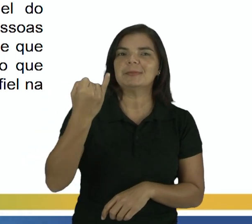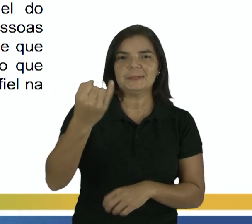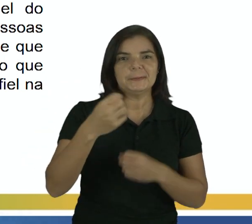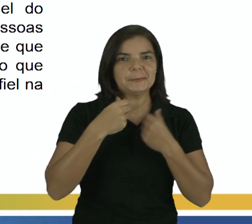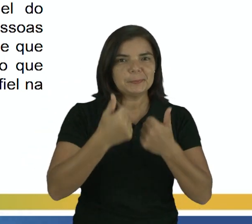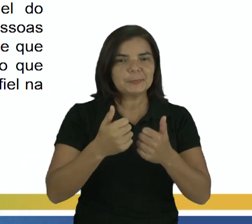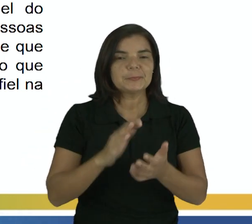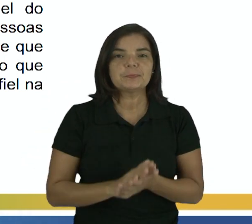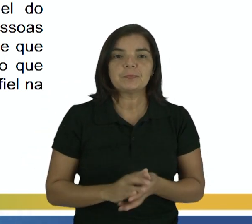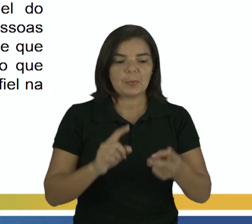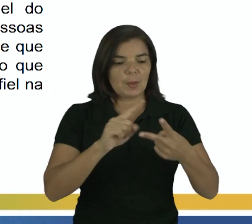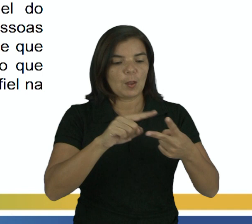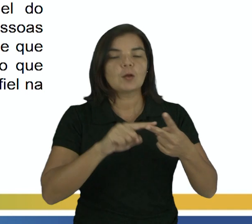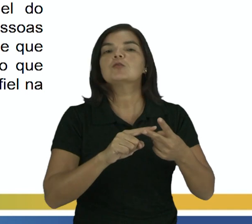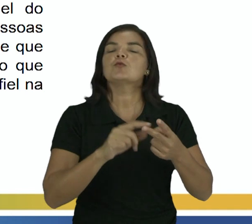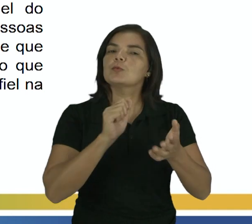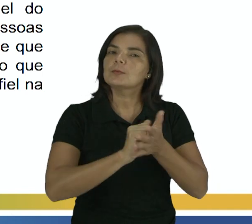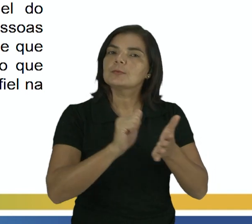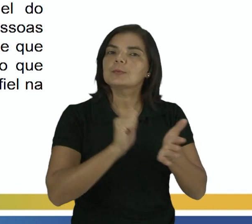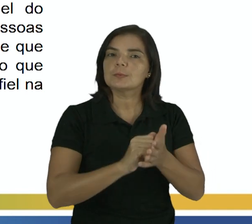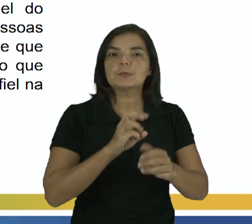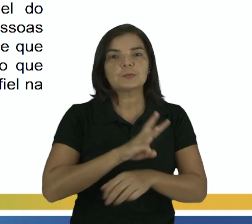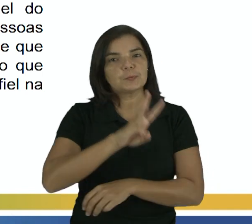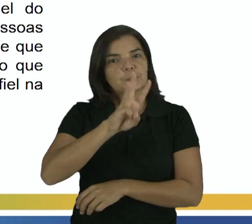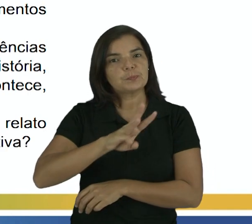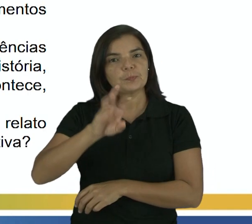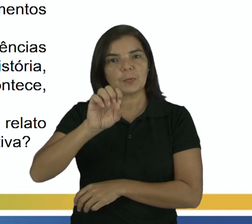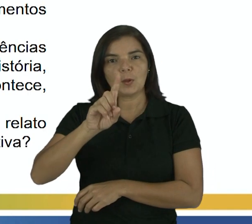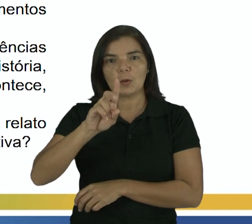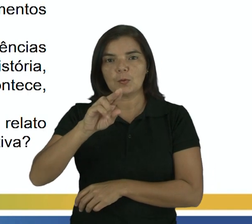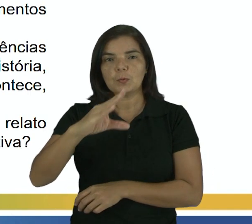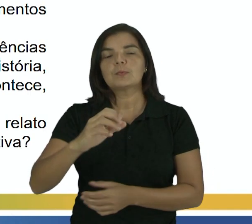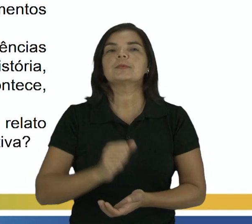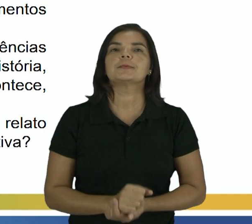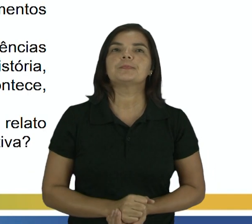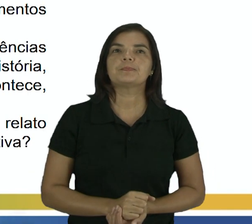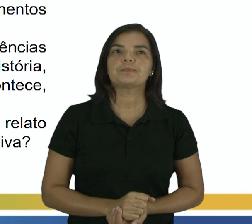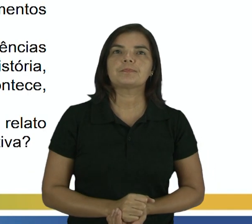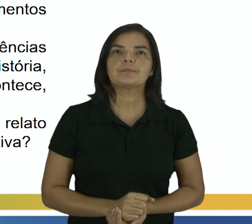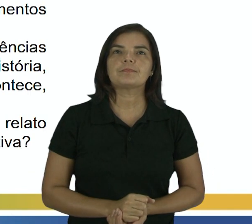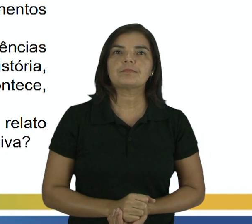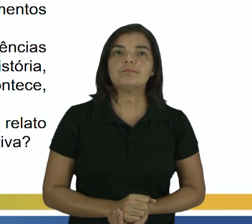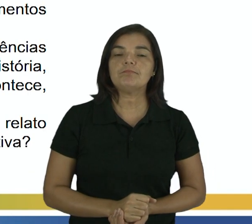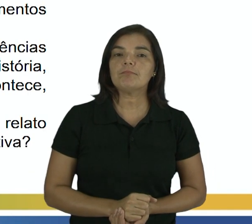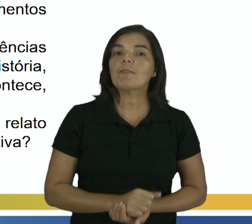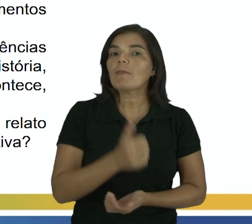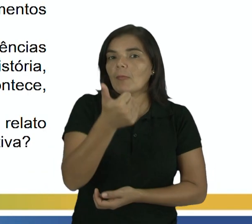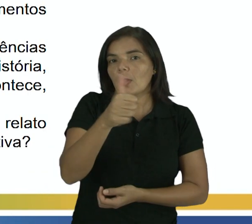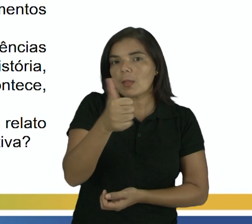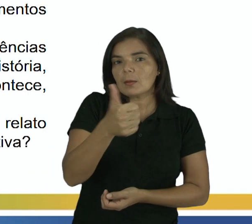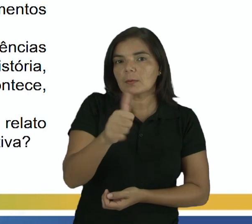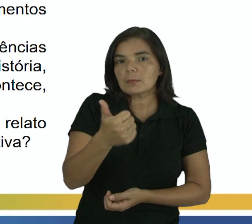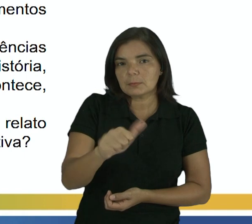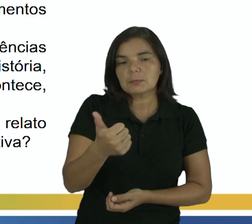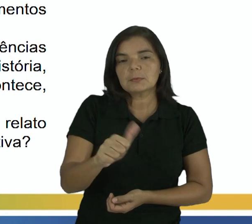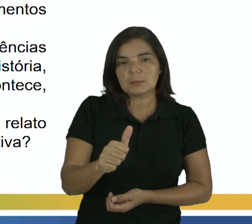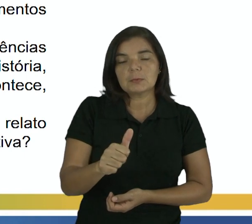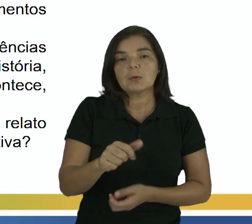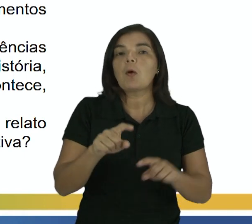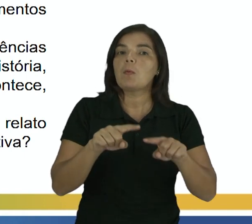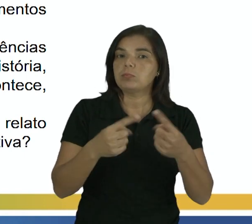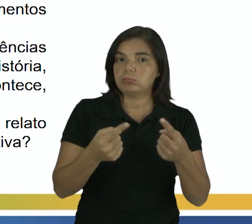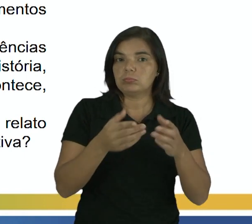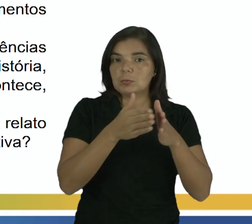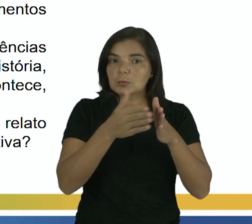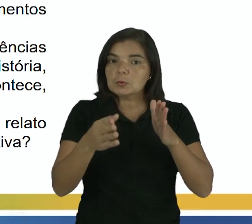tá? Então essas são as 2 produções que tem no portal para vocês acompanharem. Essa avaliação desse relato de vocês, ela pode